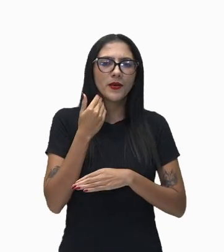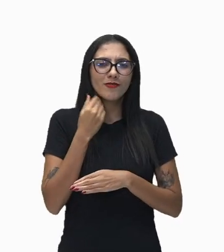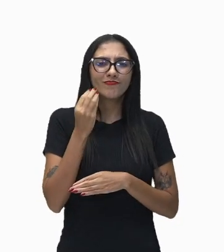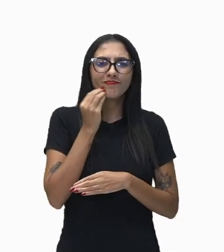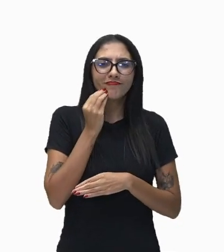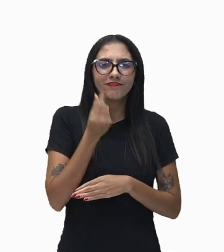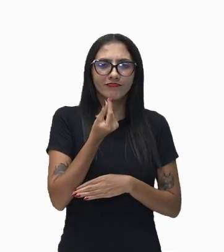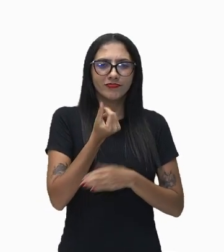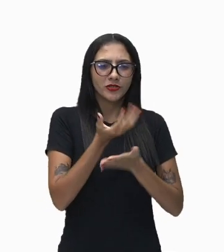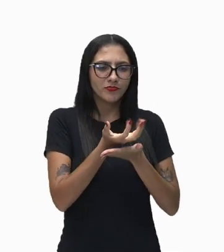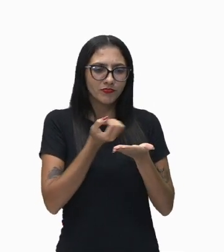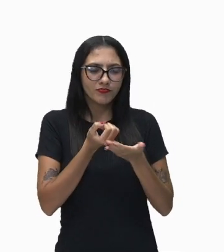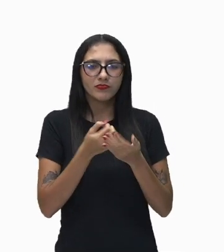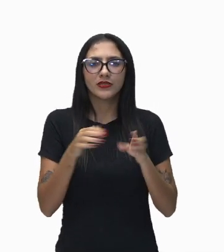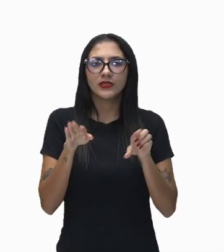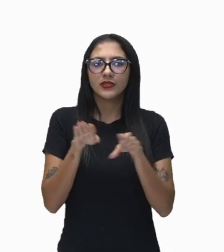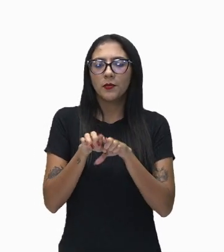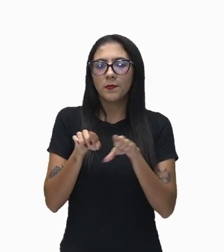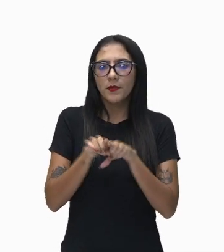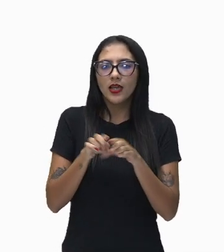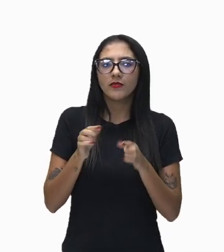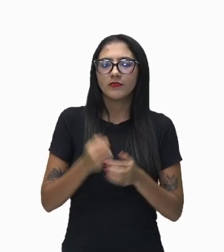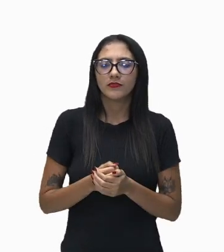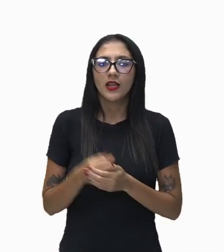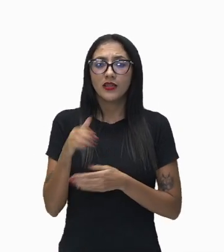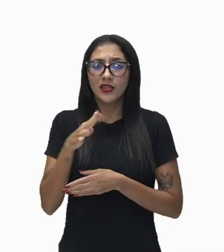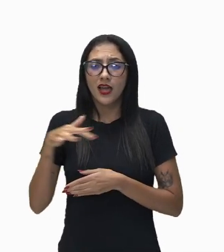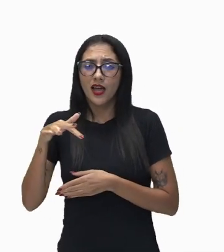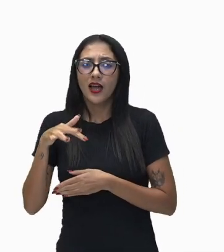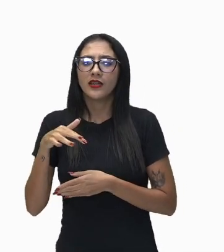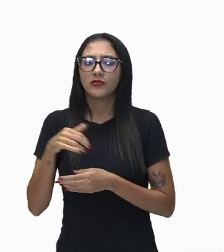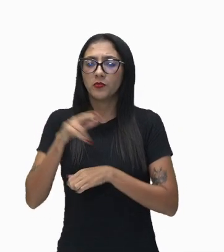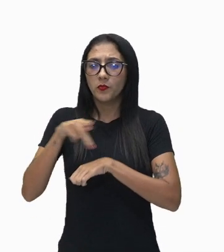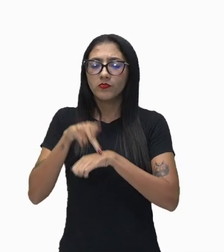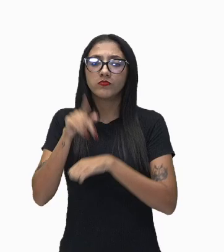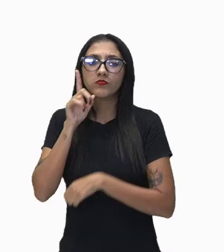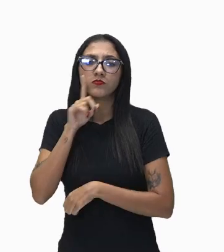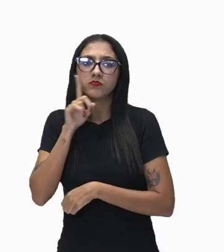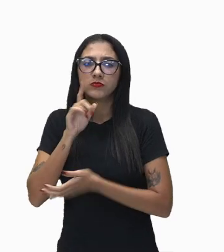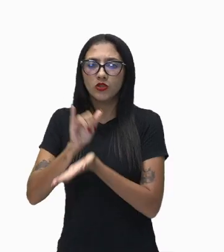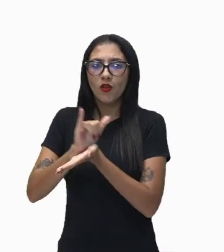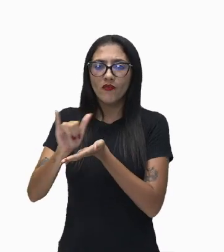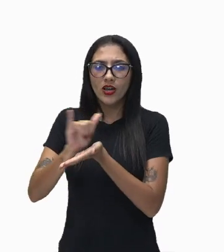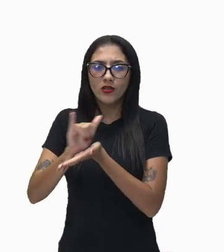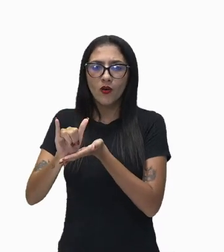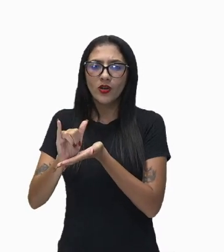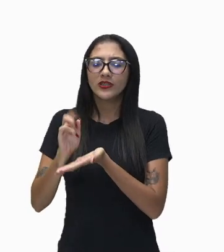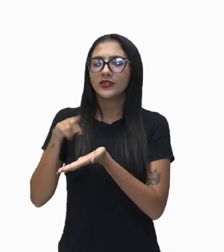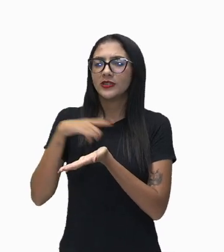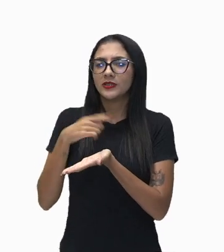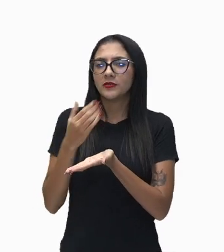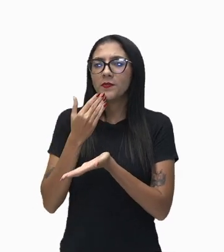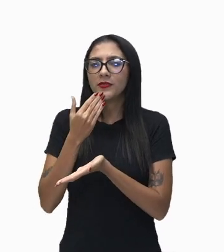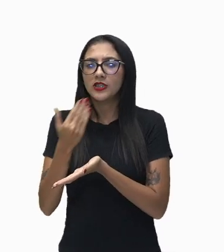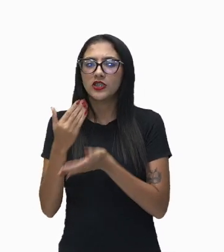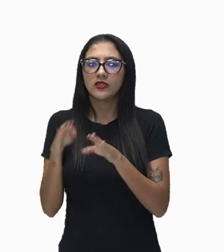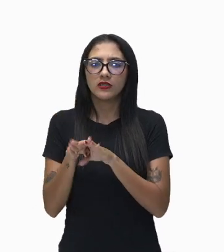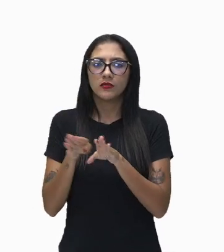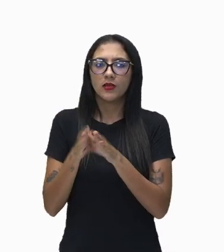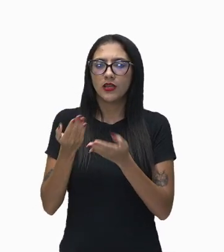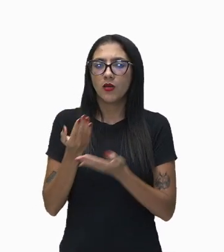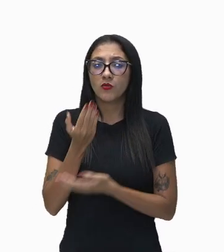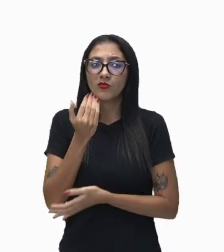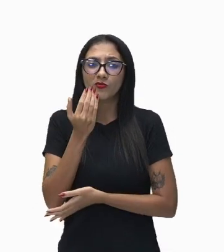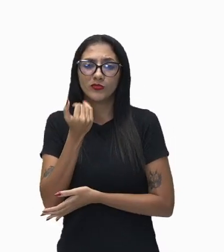também enormes filas ali em Nova York de pessoas em filas para pegar comida, porque não tinham condições